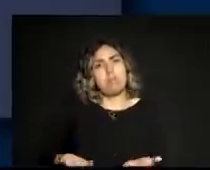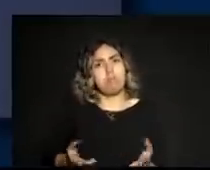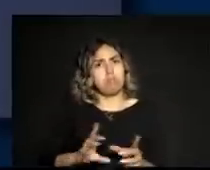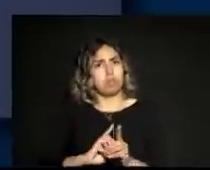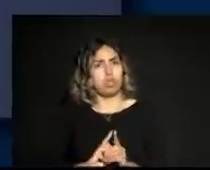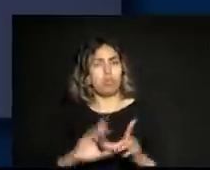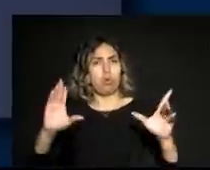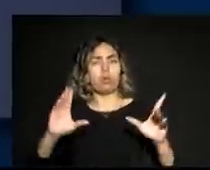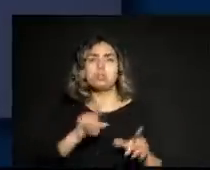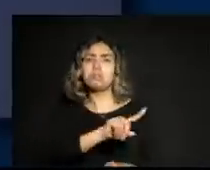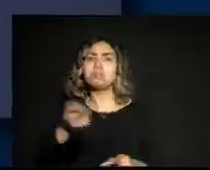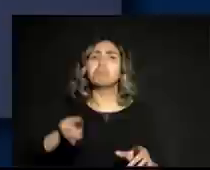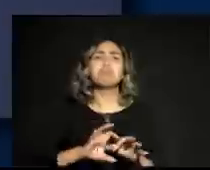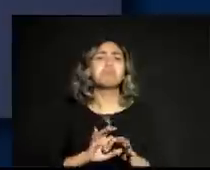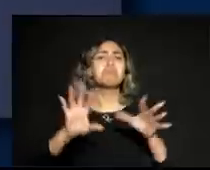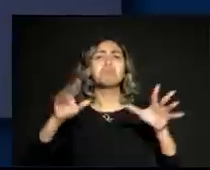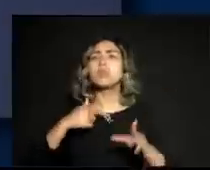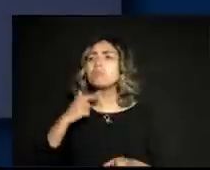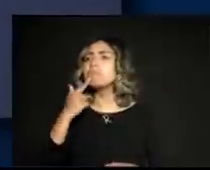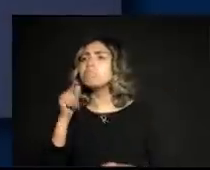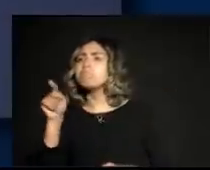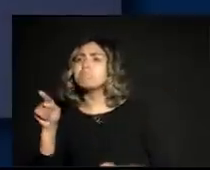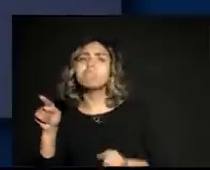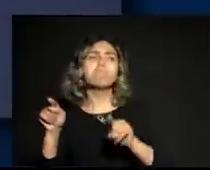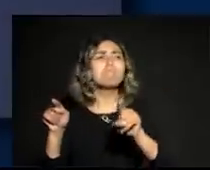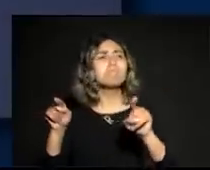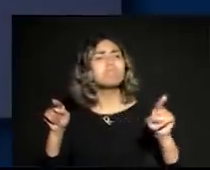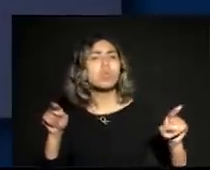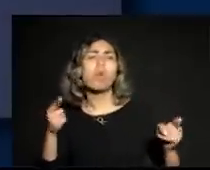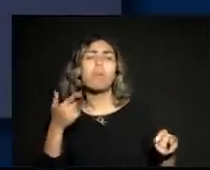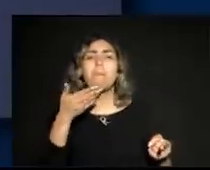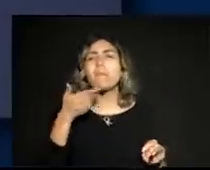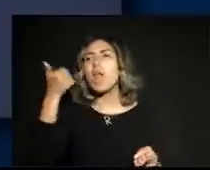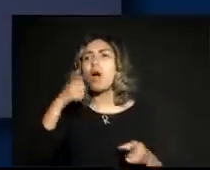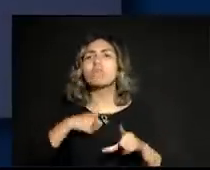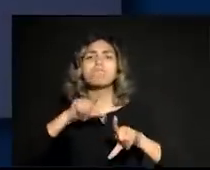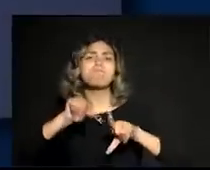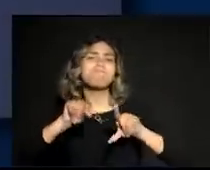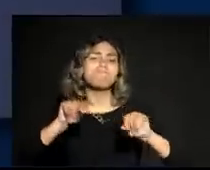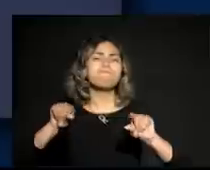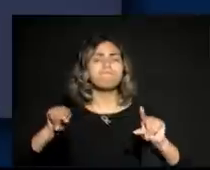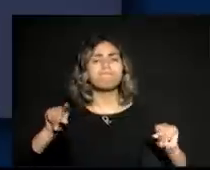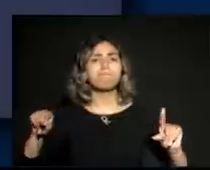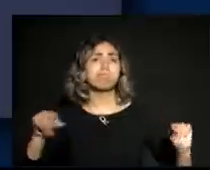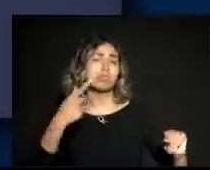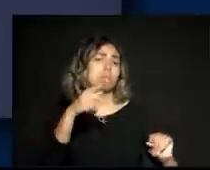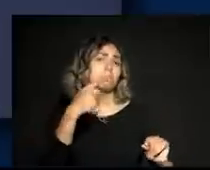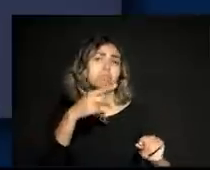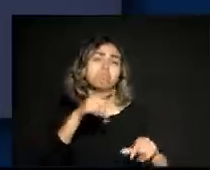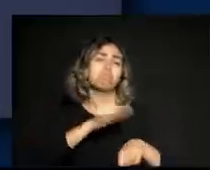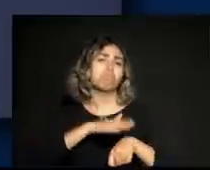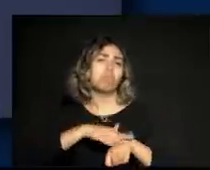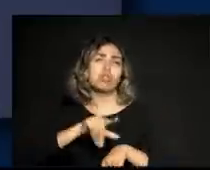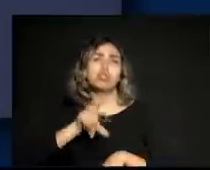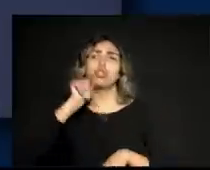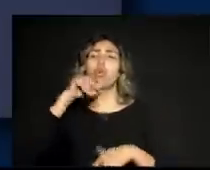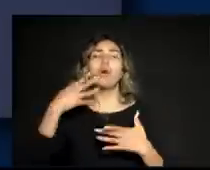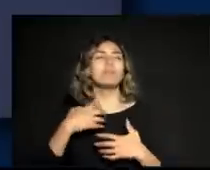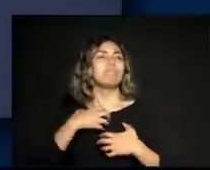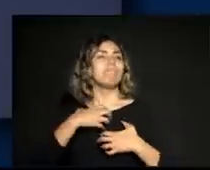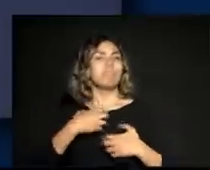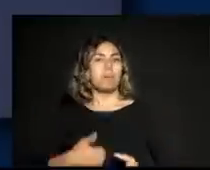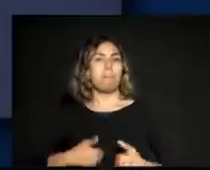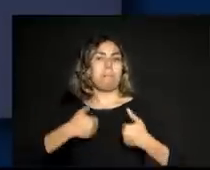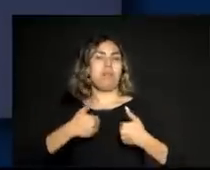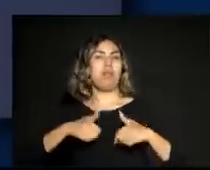a sua visão de qual o melhor caminho para chegar até lá né até o melhor bem-estar e da